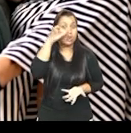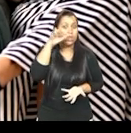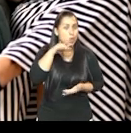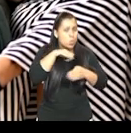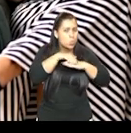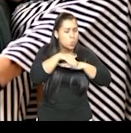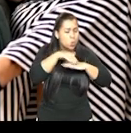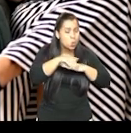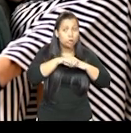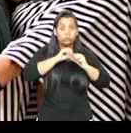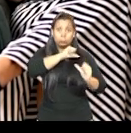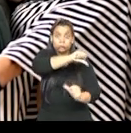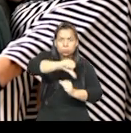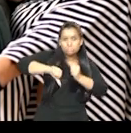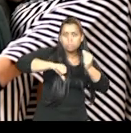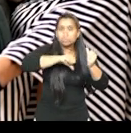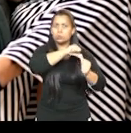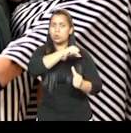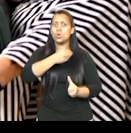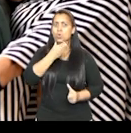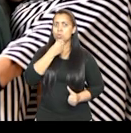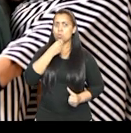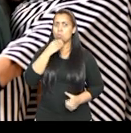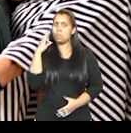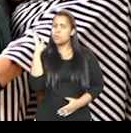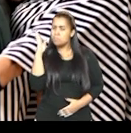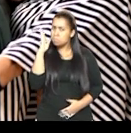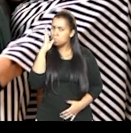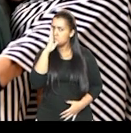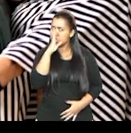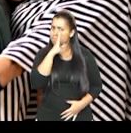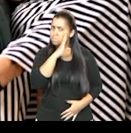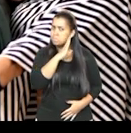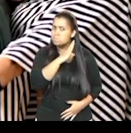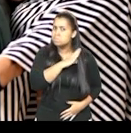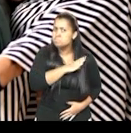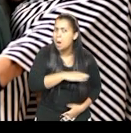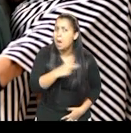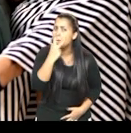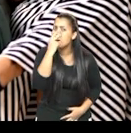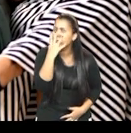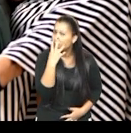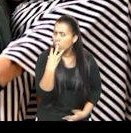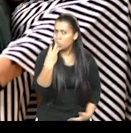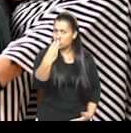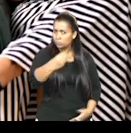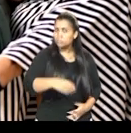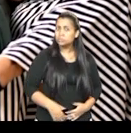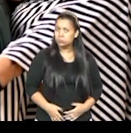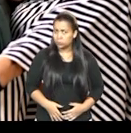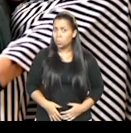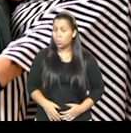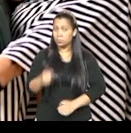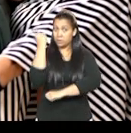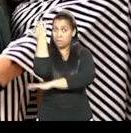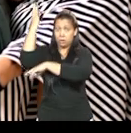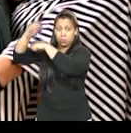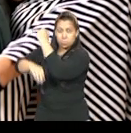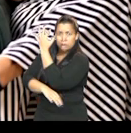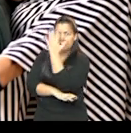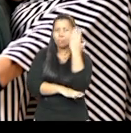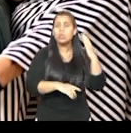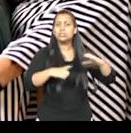caía, se transformava num ser monstruoso, parecido com um lobisomem, e que na floresta existia uma